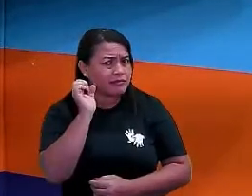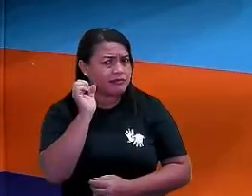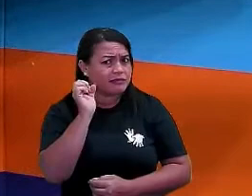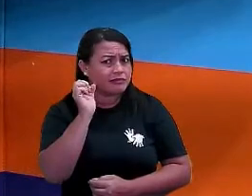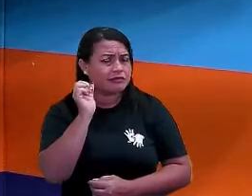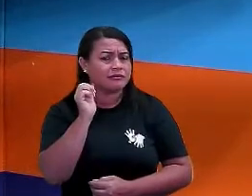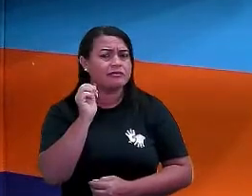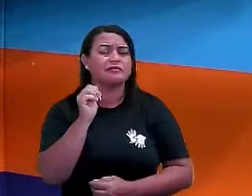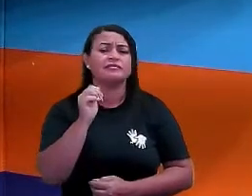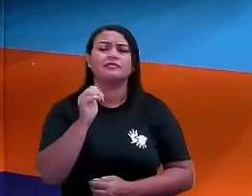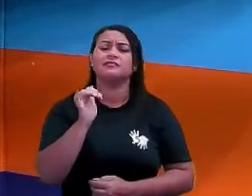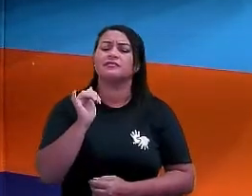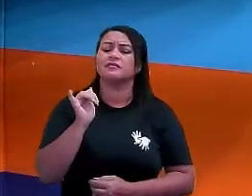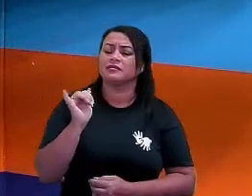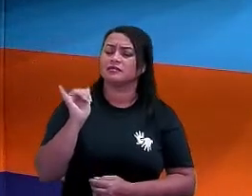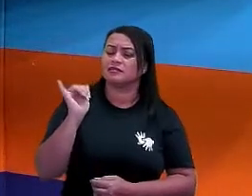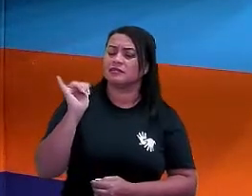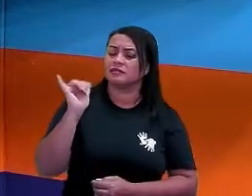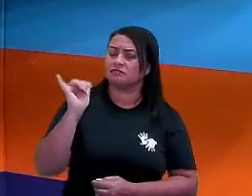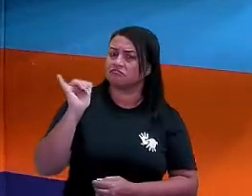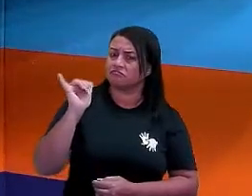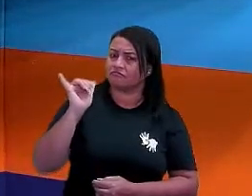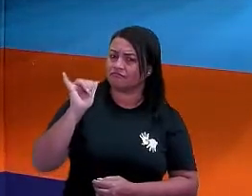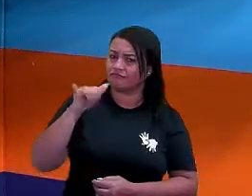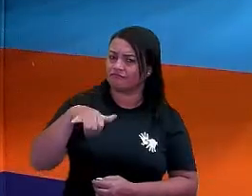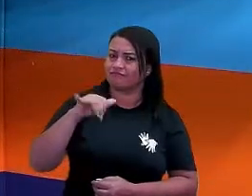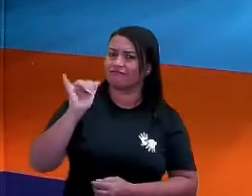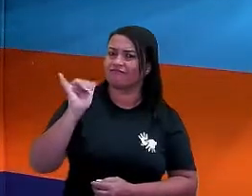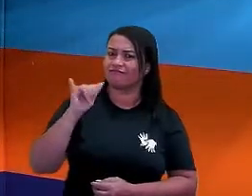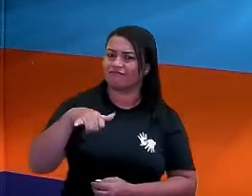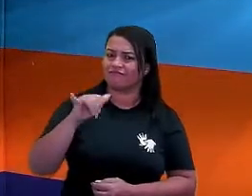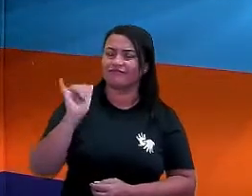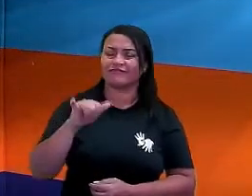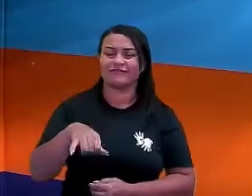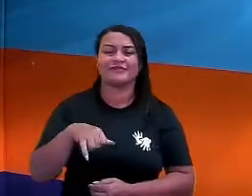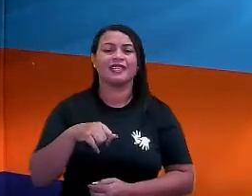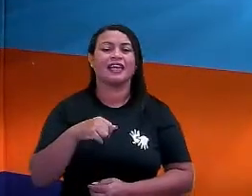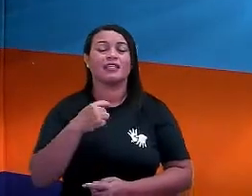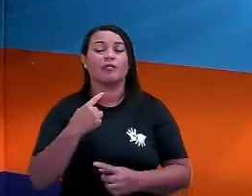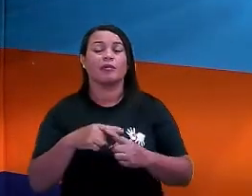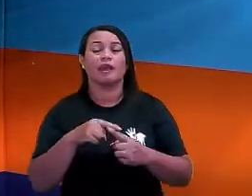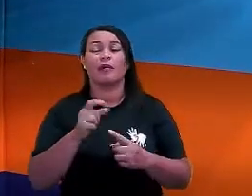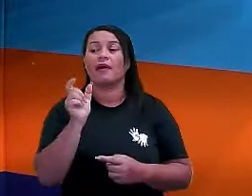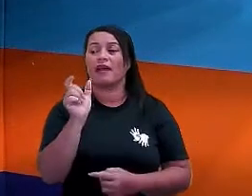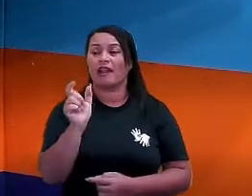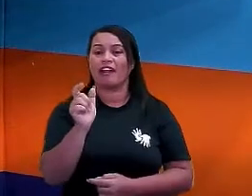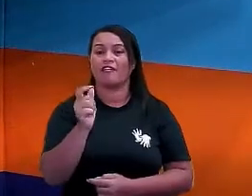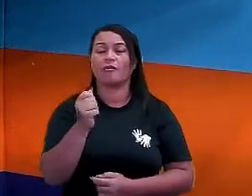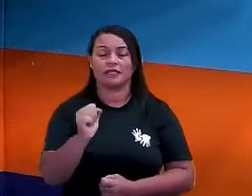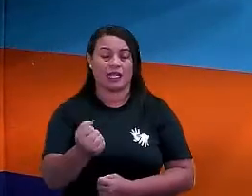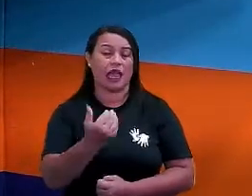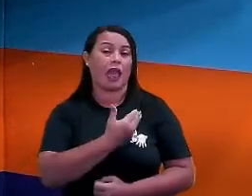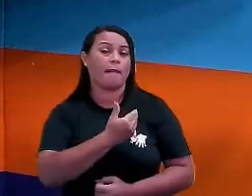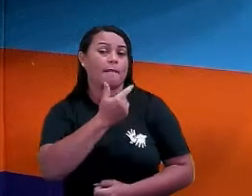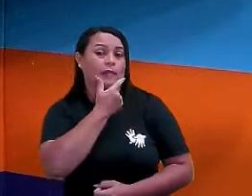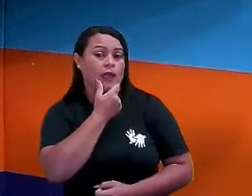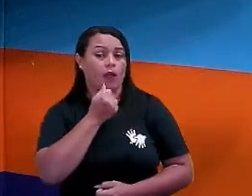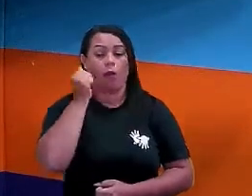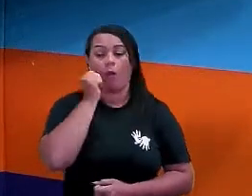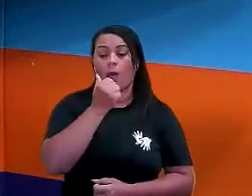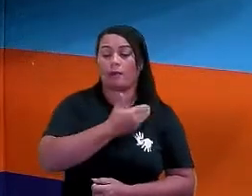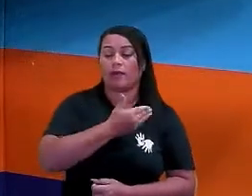Yes, he is, ou yes, she is. Porque a palavra friend é amigo ou amiga. Então, se eu quiser me referir